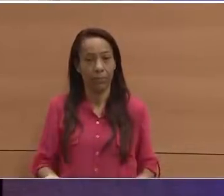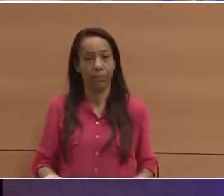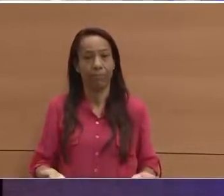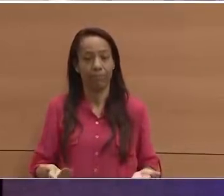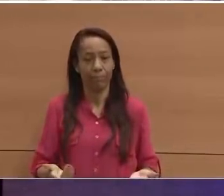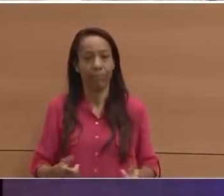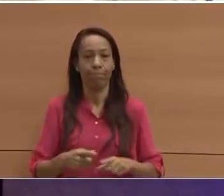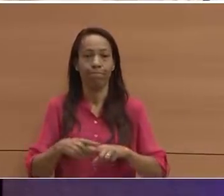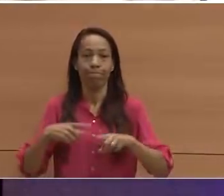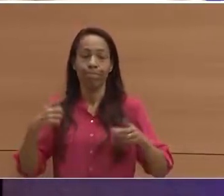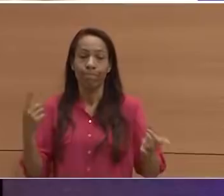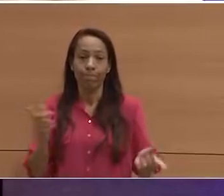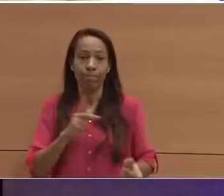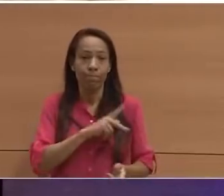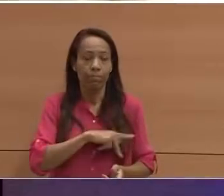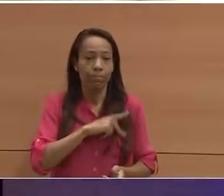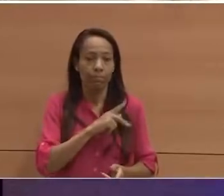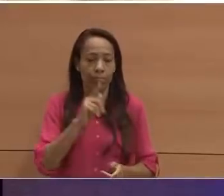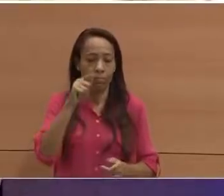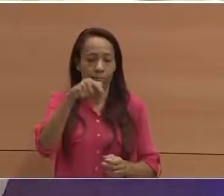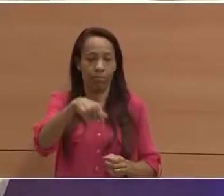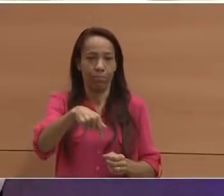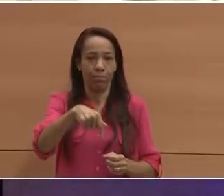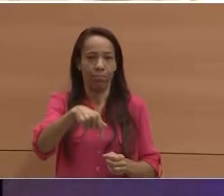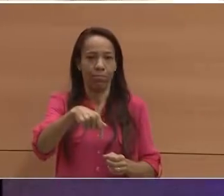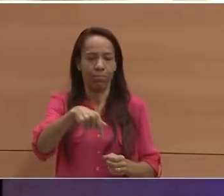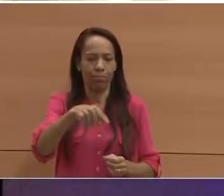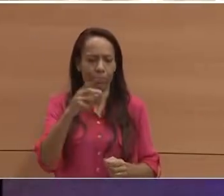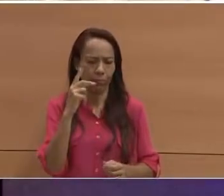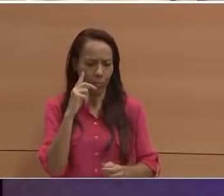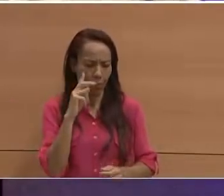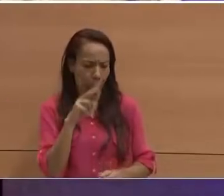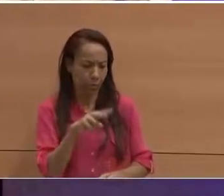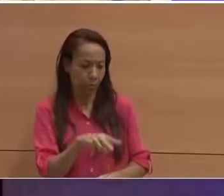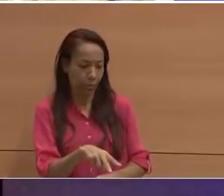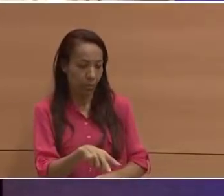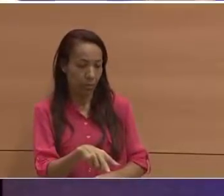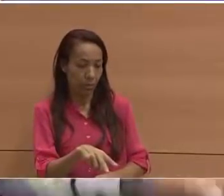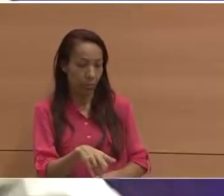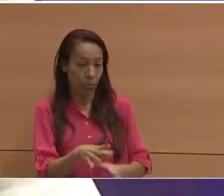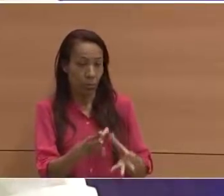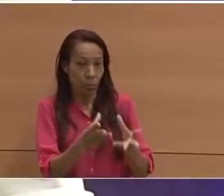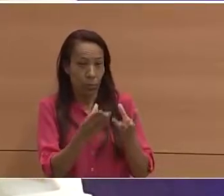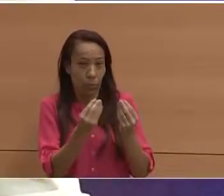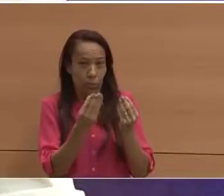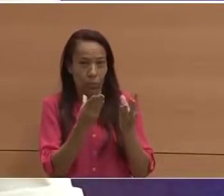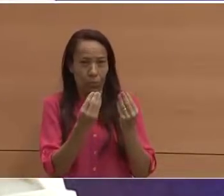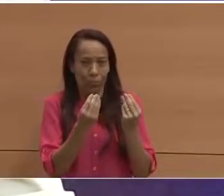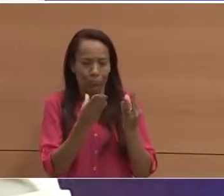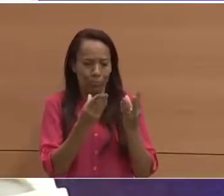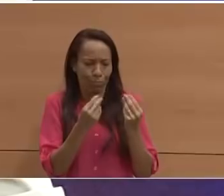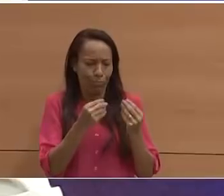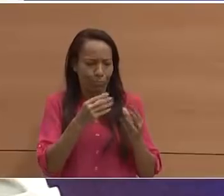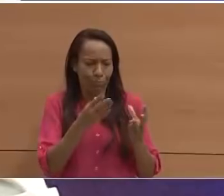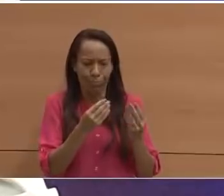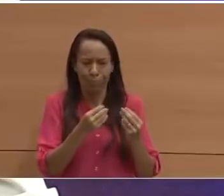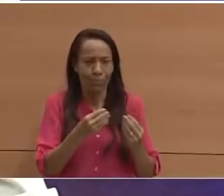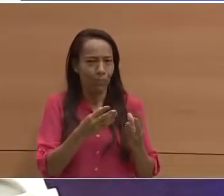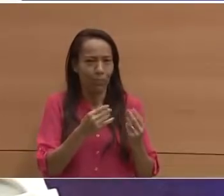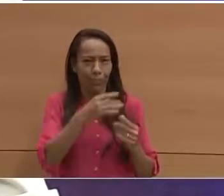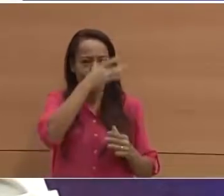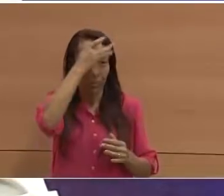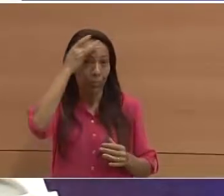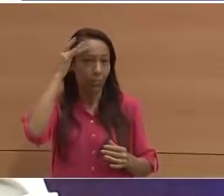para ele dezenas de milhares de crentes na igreja em Jerusalém. Ele trabalhou que nem um doido,